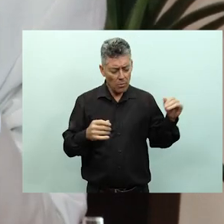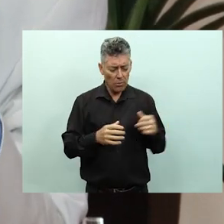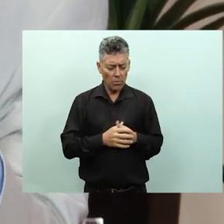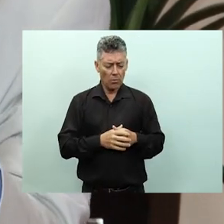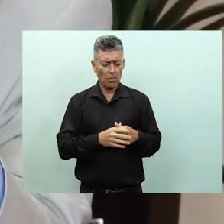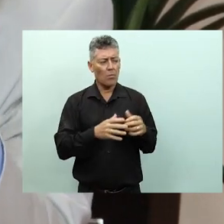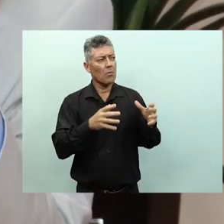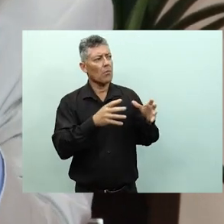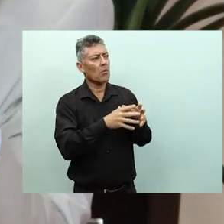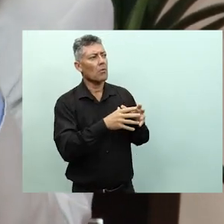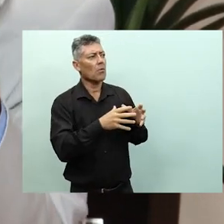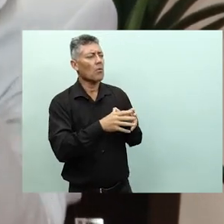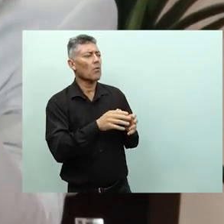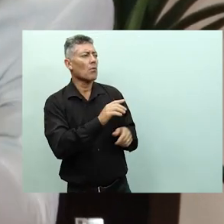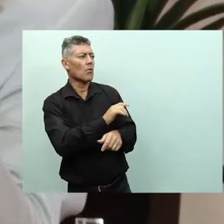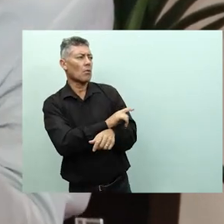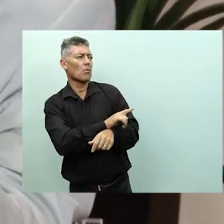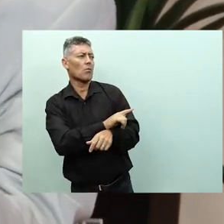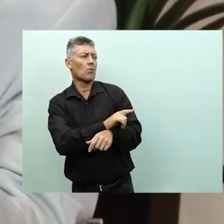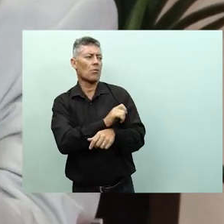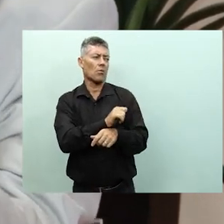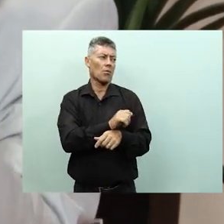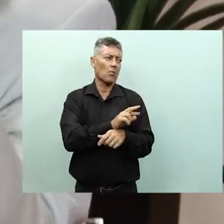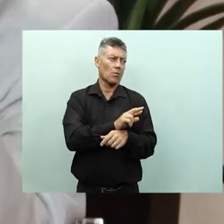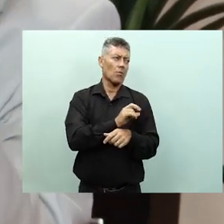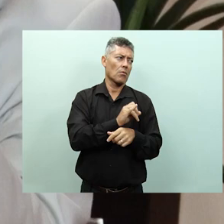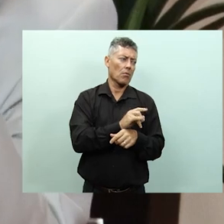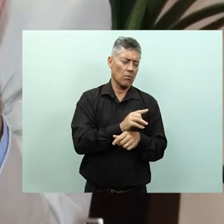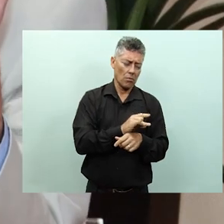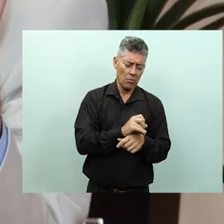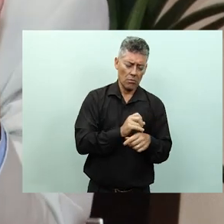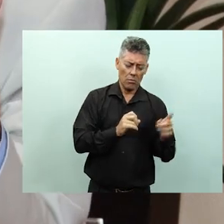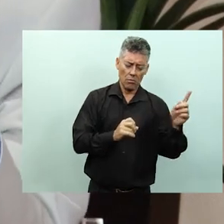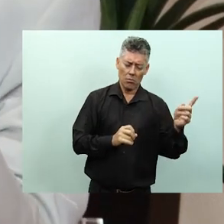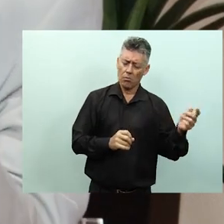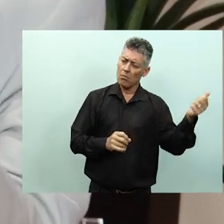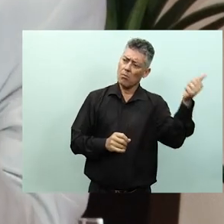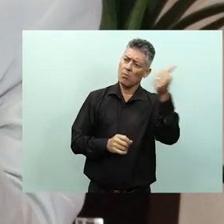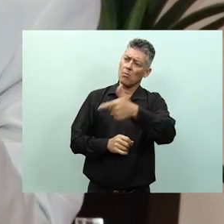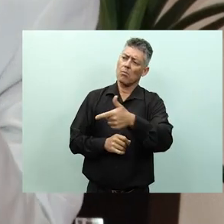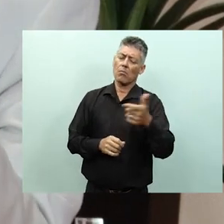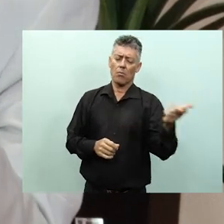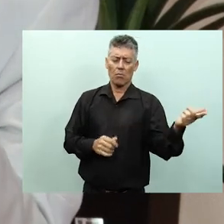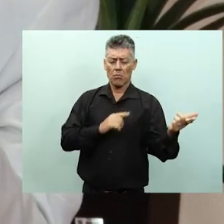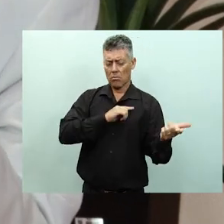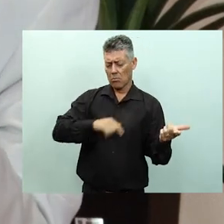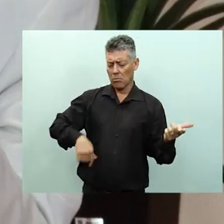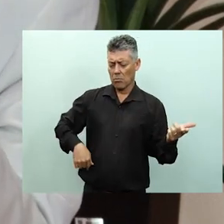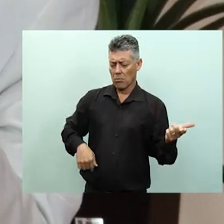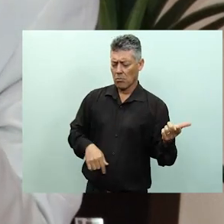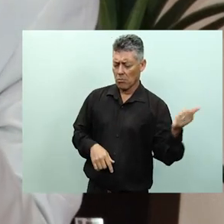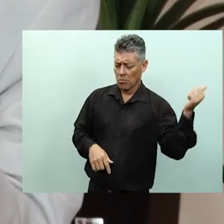como se Garibaldi deixou de ser o candidato da oposição. Alexandre conseguiu o seguinte: Vilma era governo,